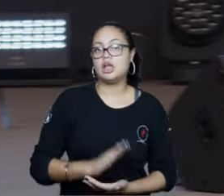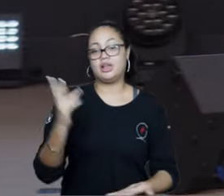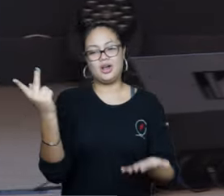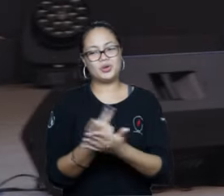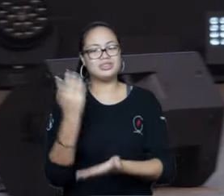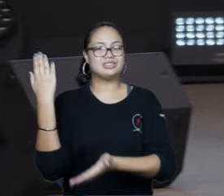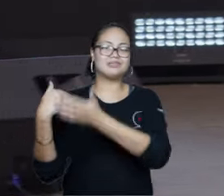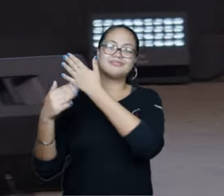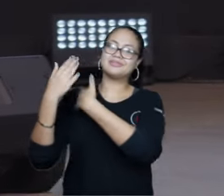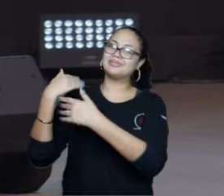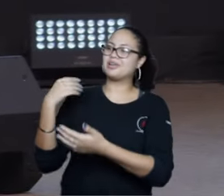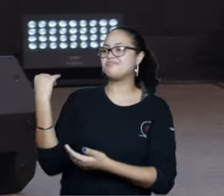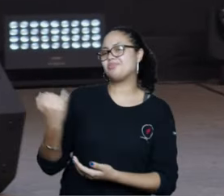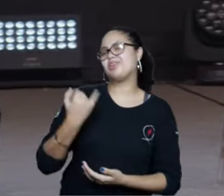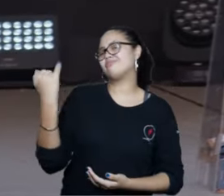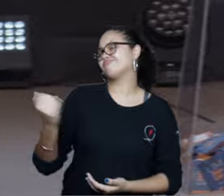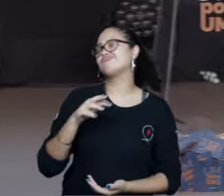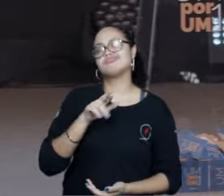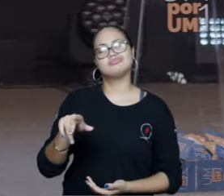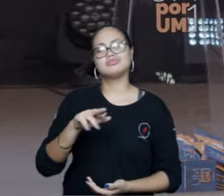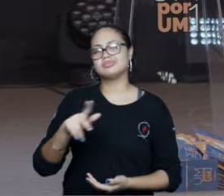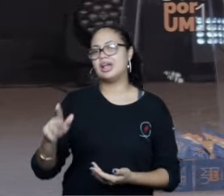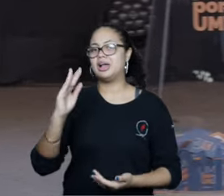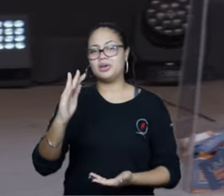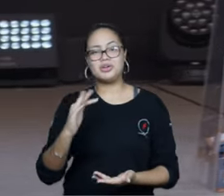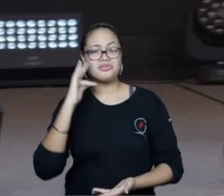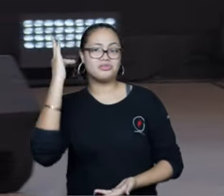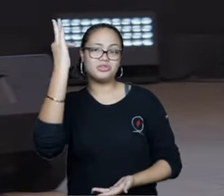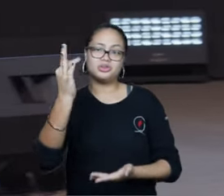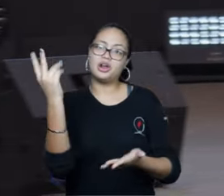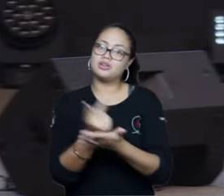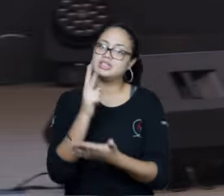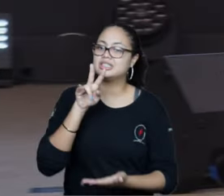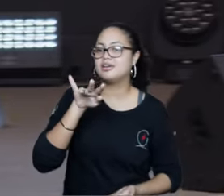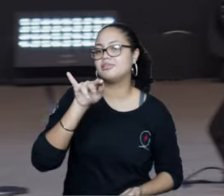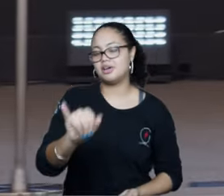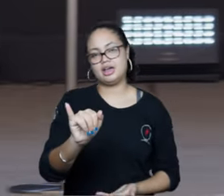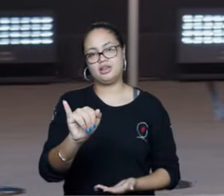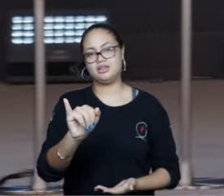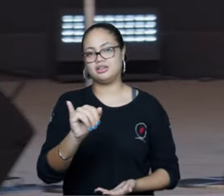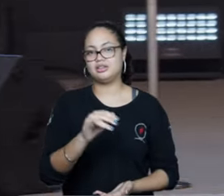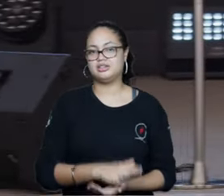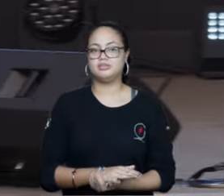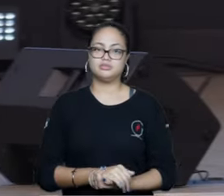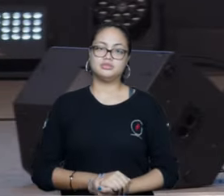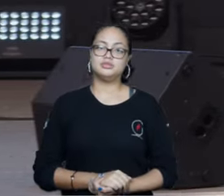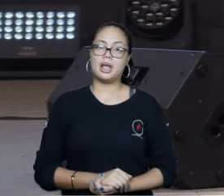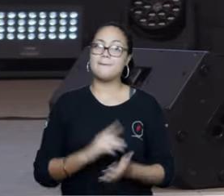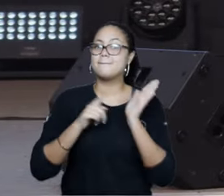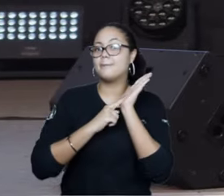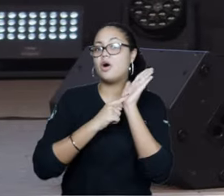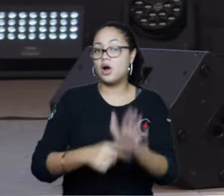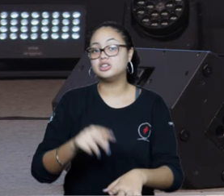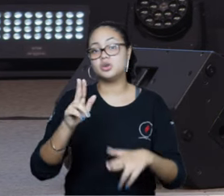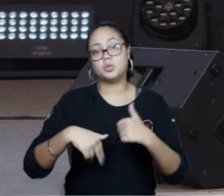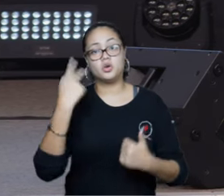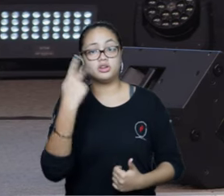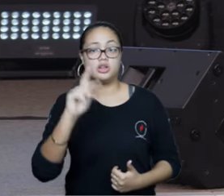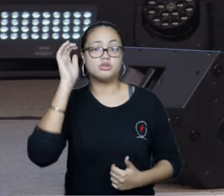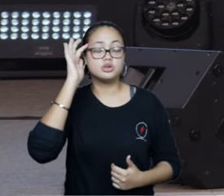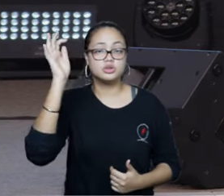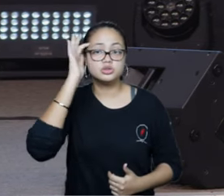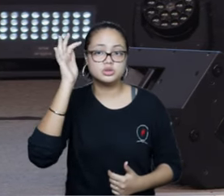no passado não é tão importante quanto que vai acontecer no futuro isso é determinado pelos teus